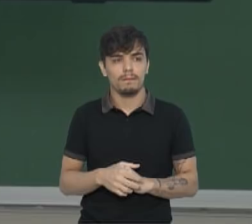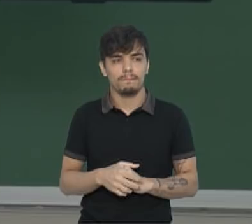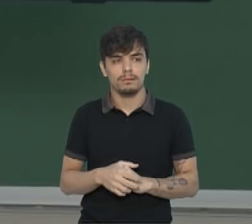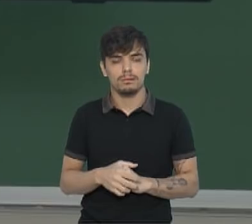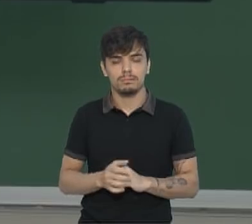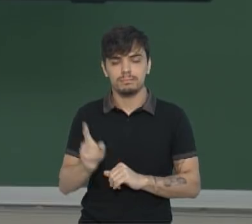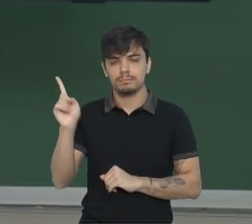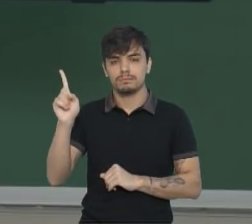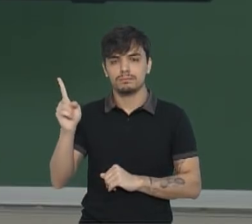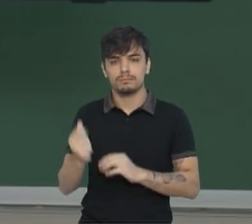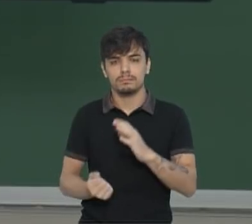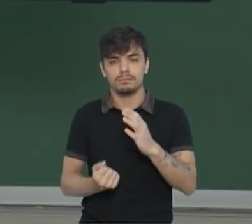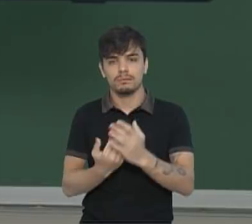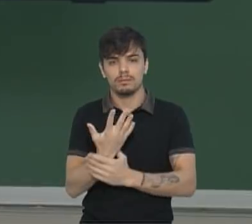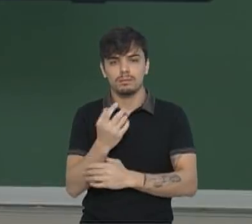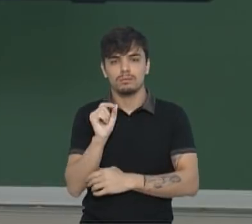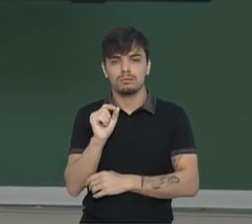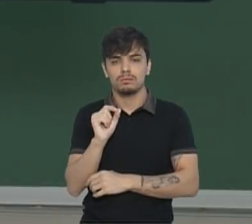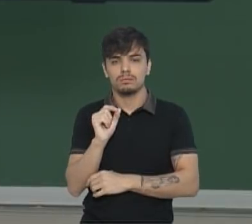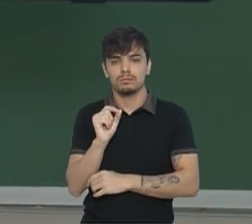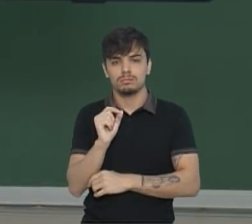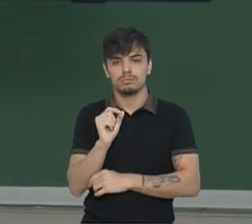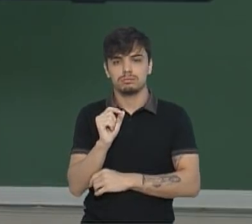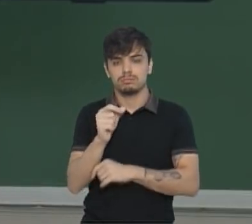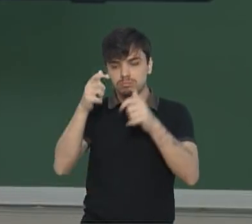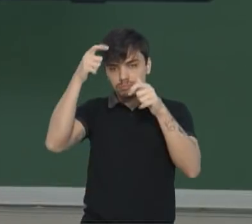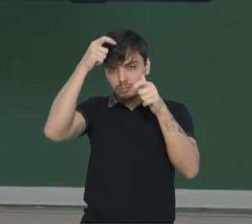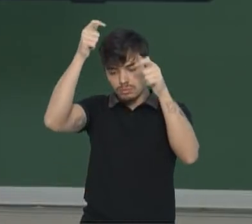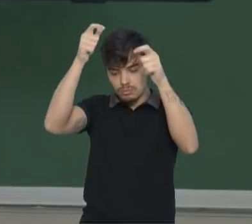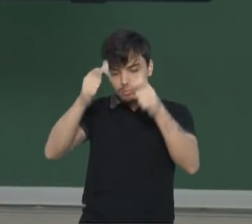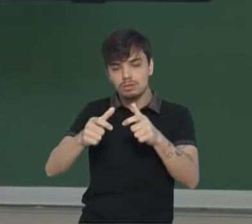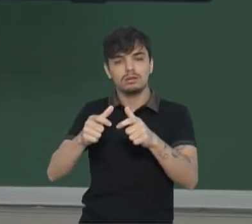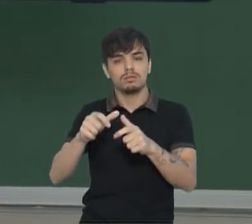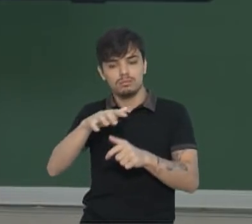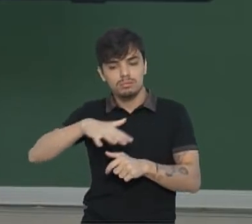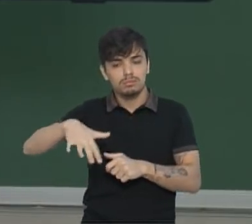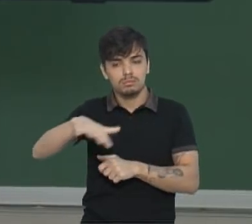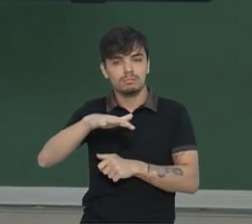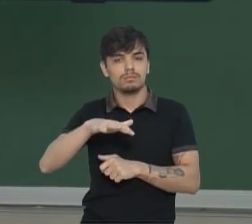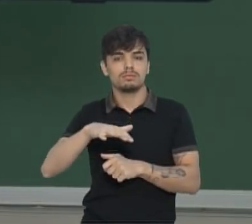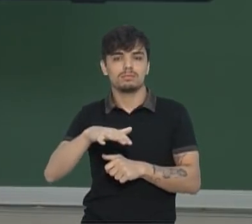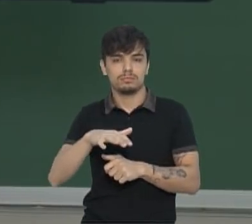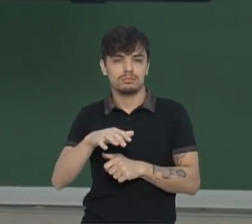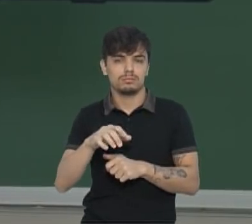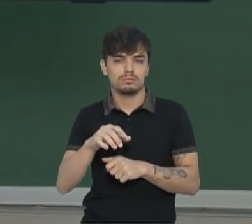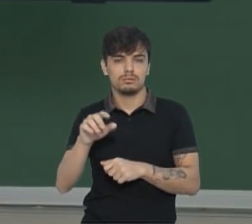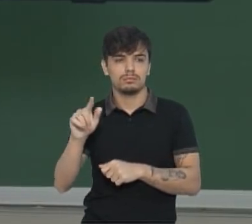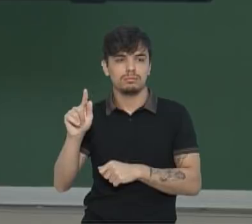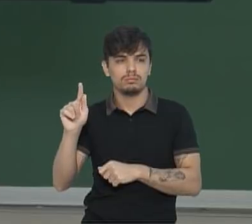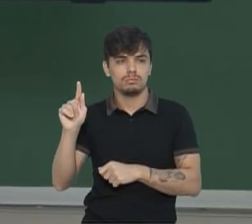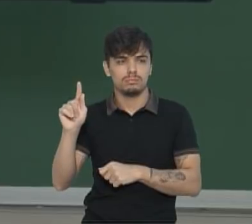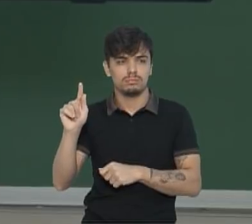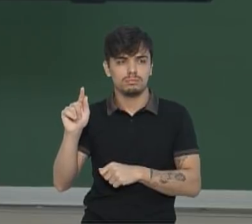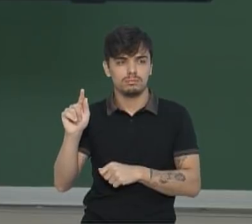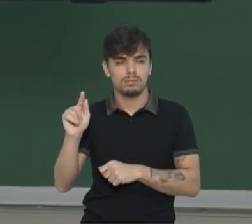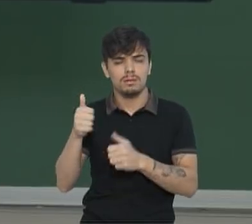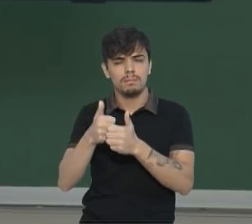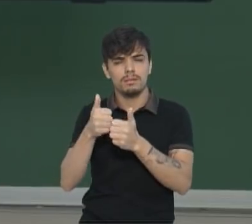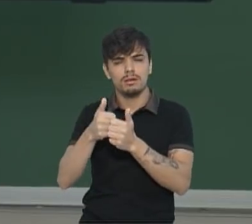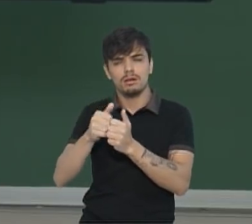se formar o reino da Burgúndia. Tá? É que aqui não dá para a gente ver, mas ele está localizado aqui quase na Europa